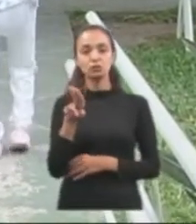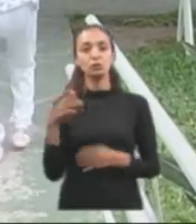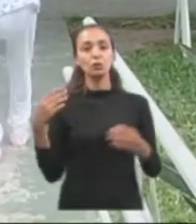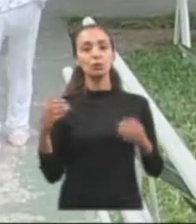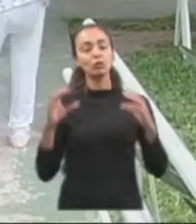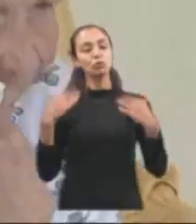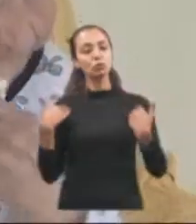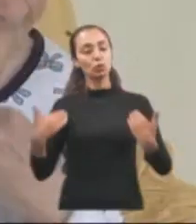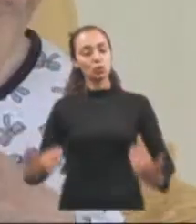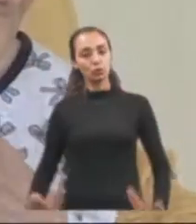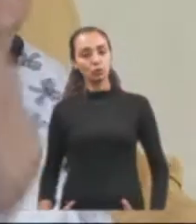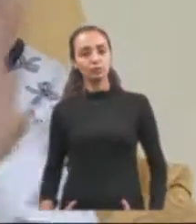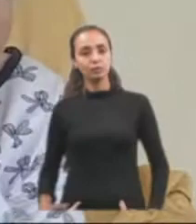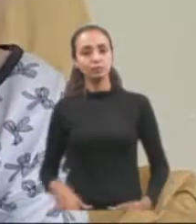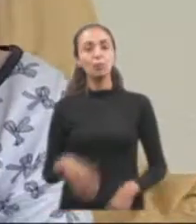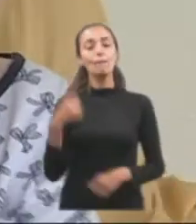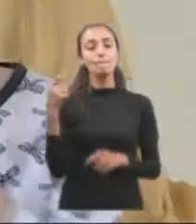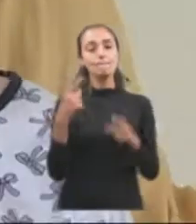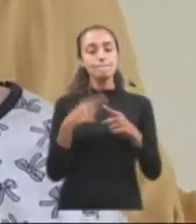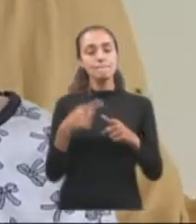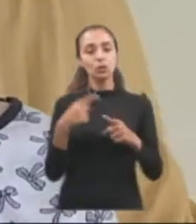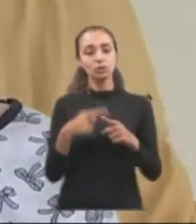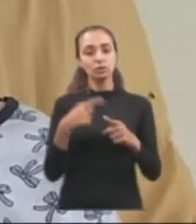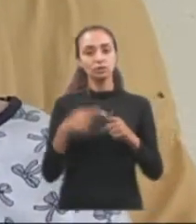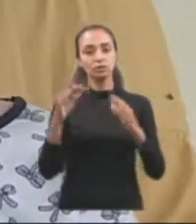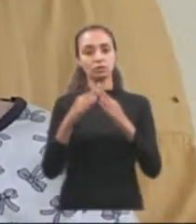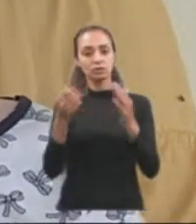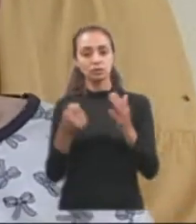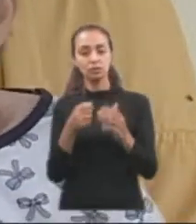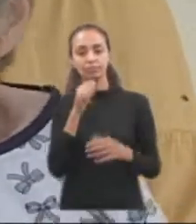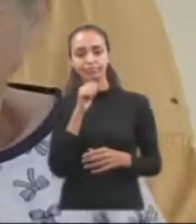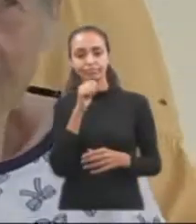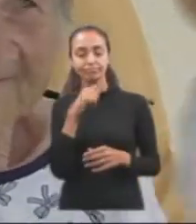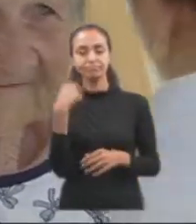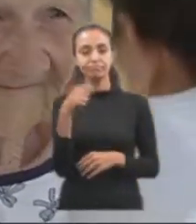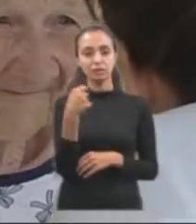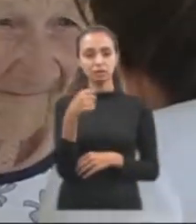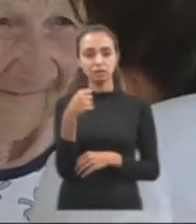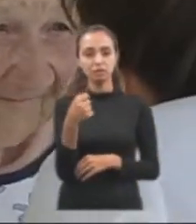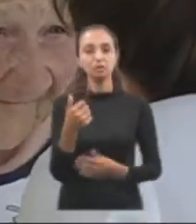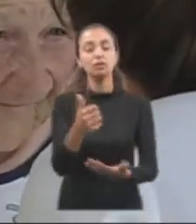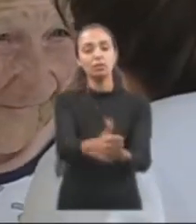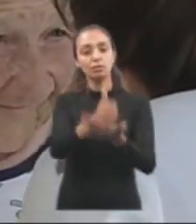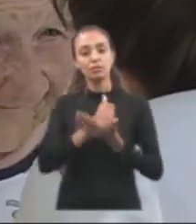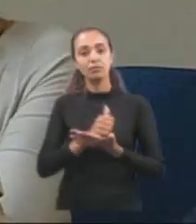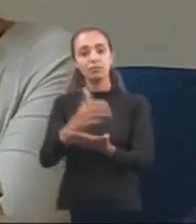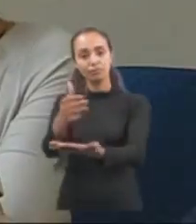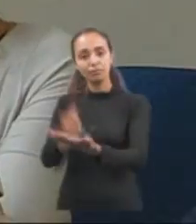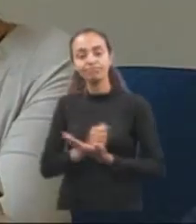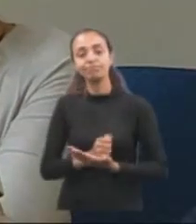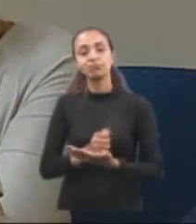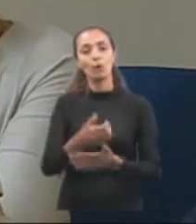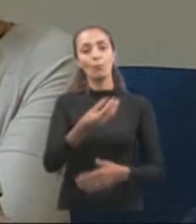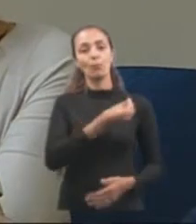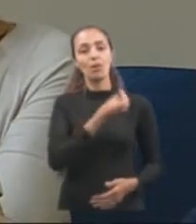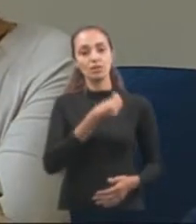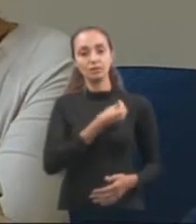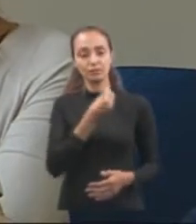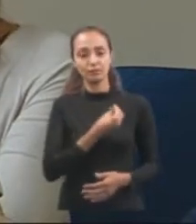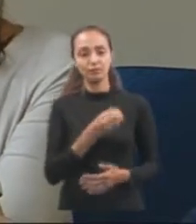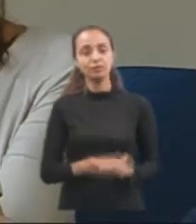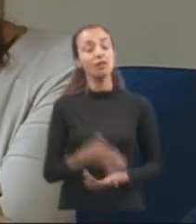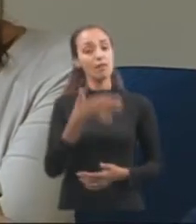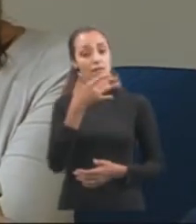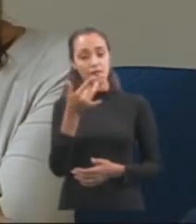precisam de sua ajuda, pois a instituição sem fins lucrativos se mantém através das doações que recebe. É extremamente fácil